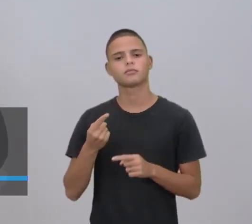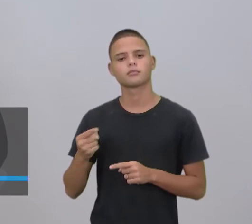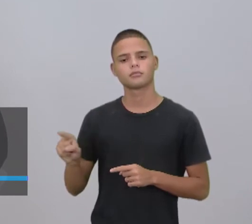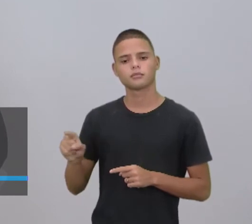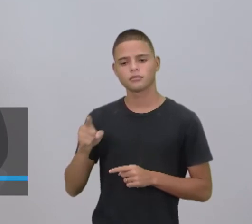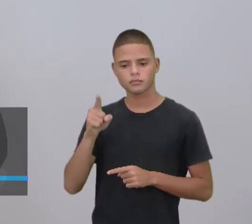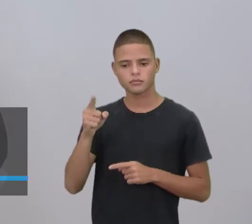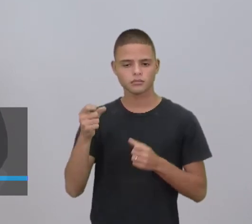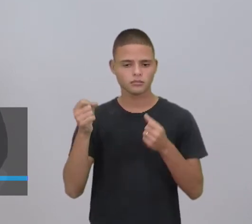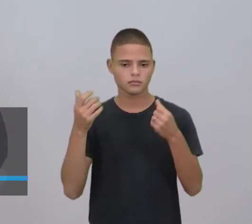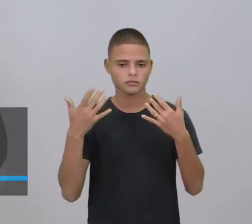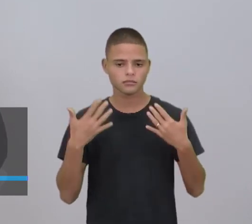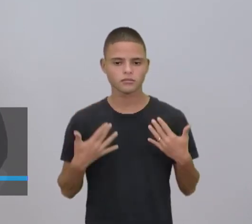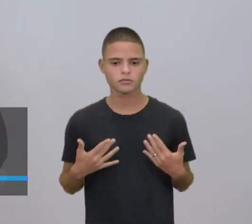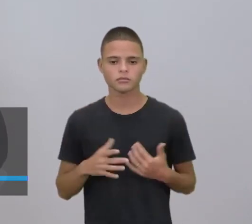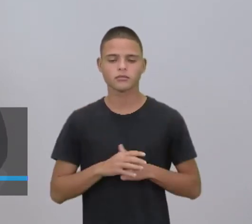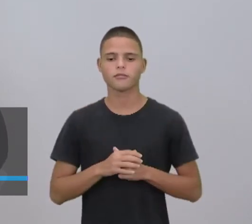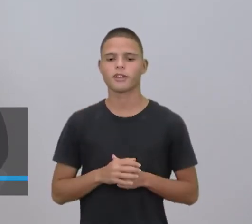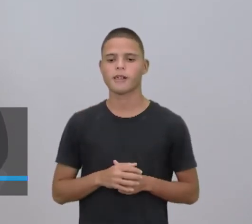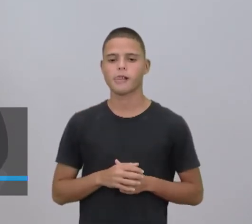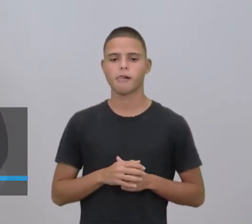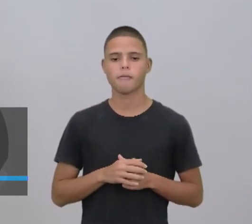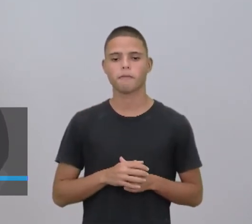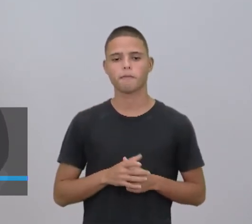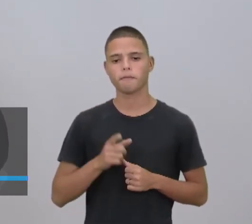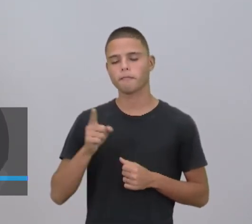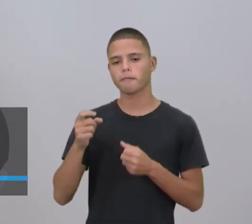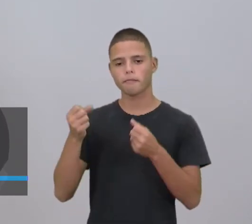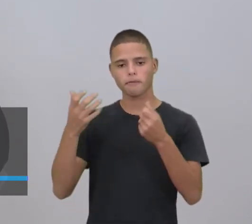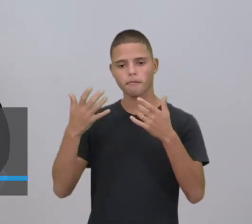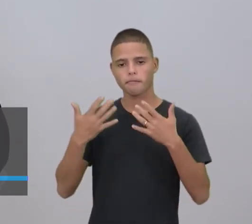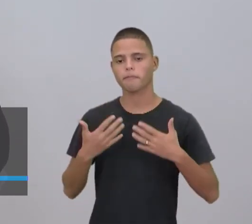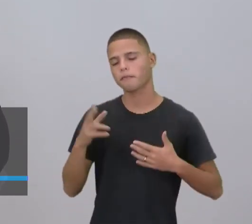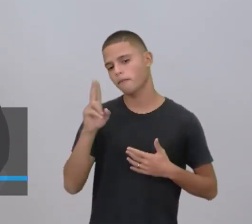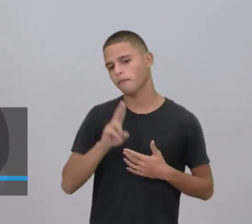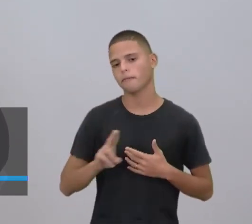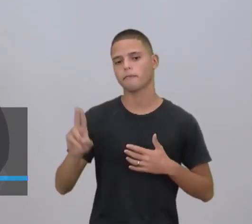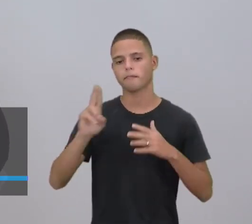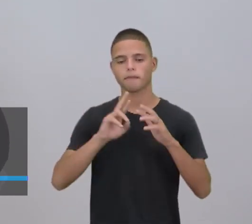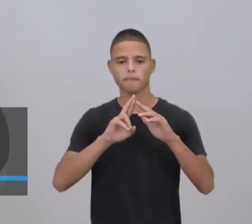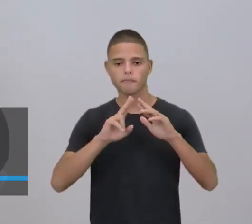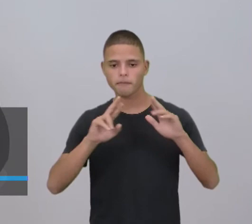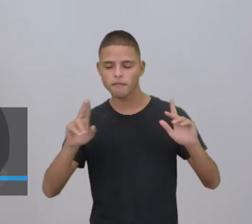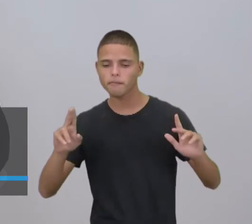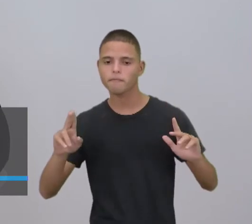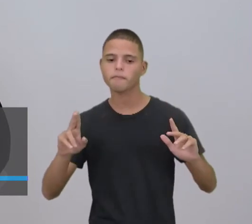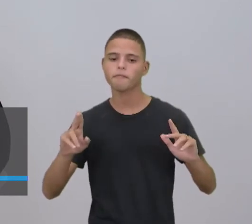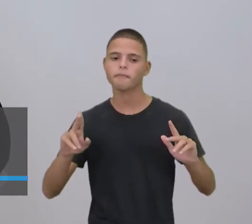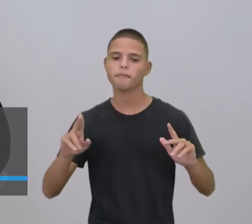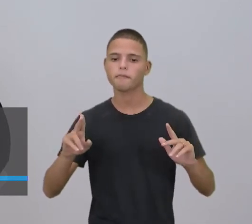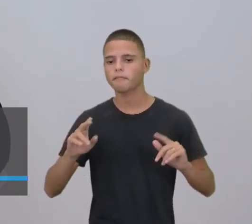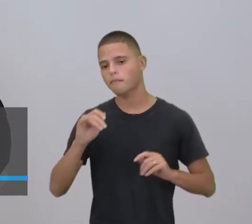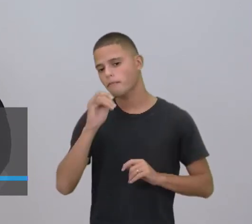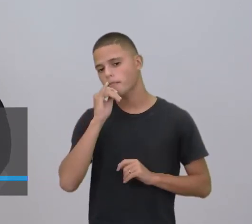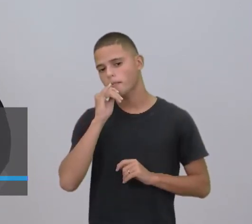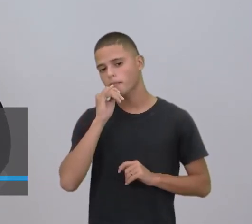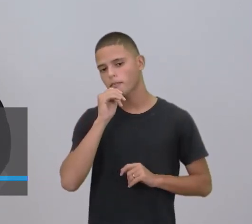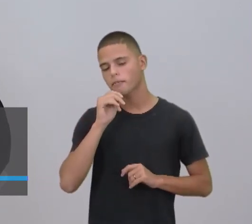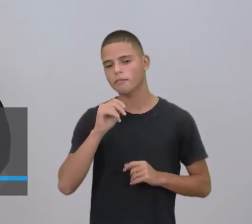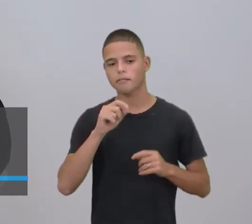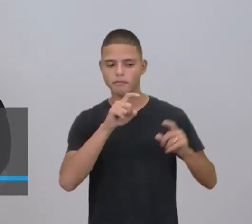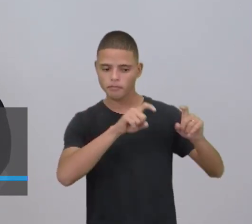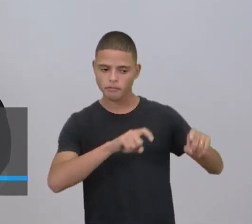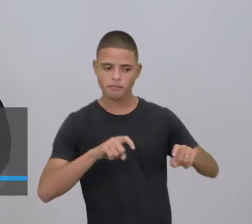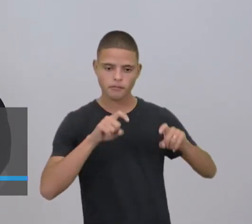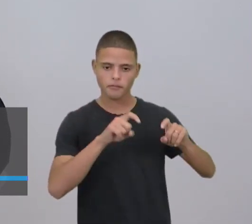que você tratou com a gente, você falou sobre o uso, vários usos, né? E no caso dos agro, a